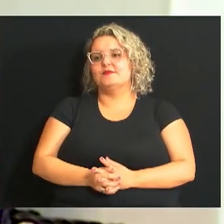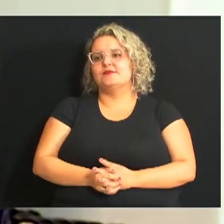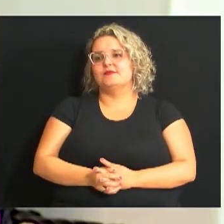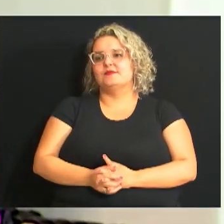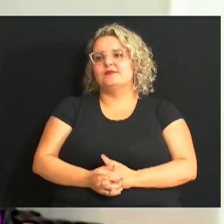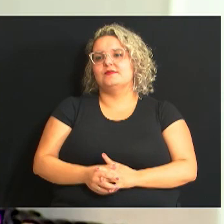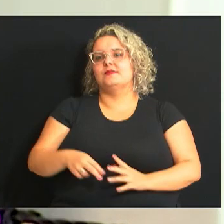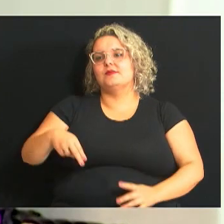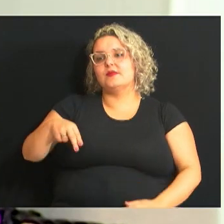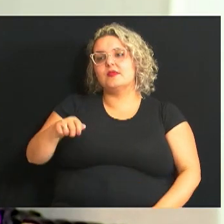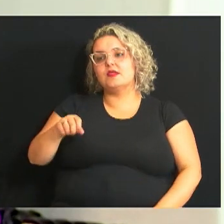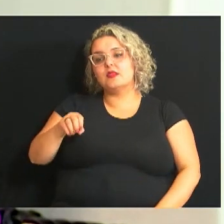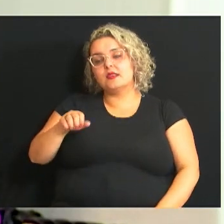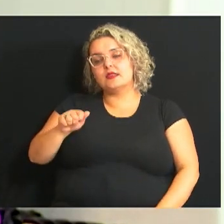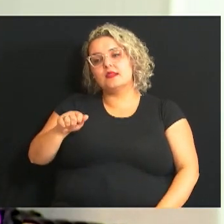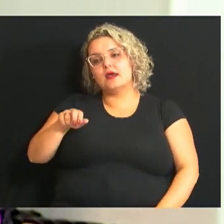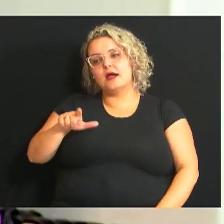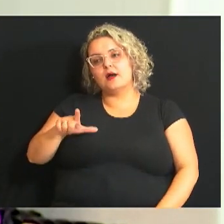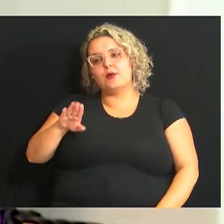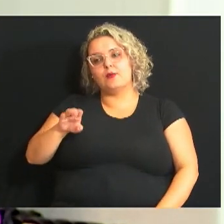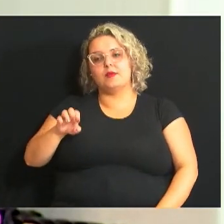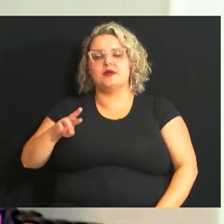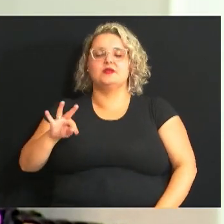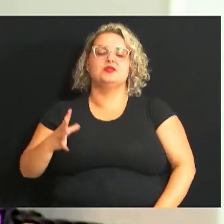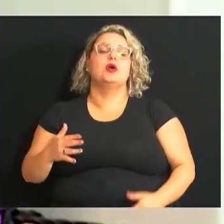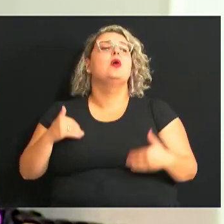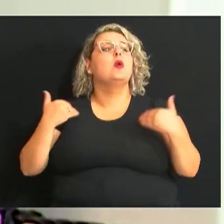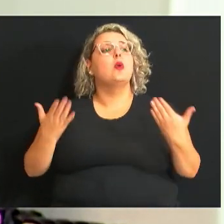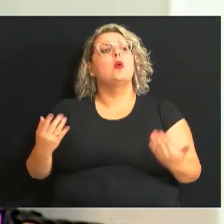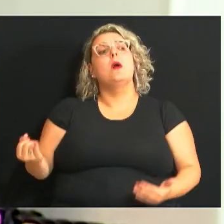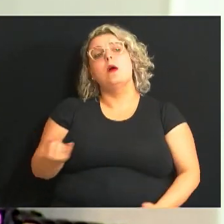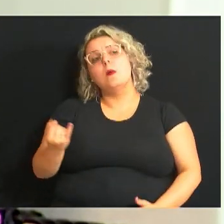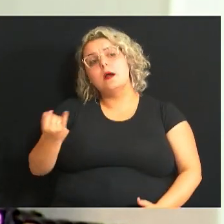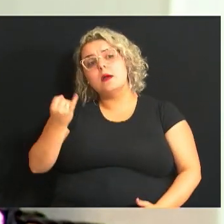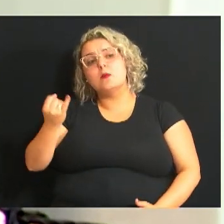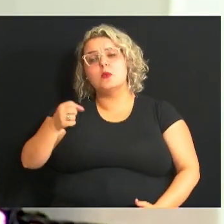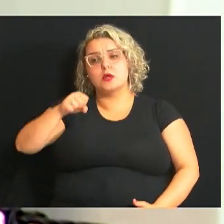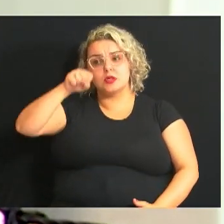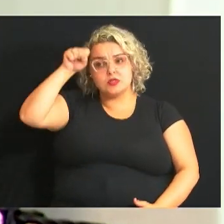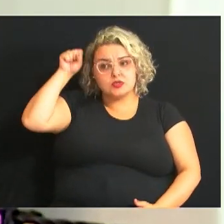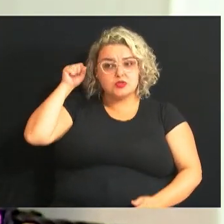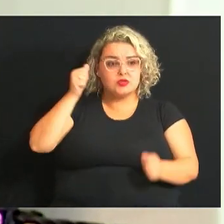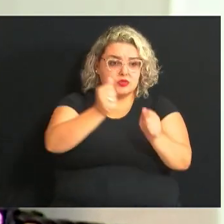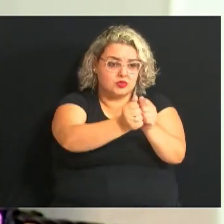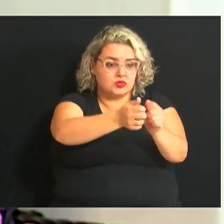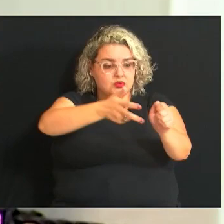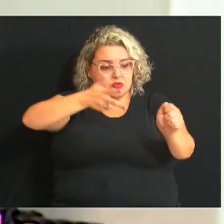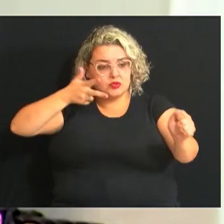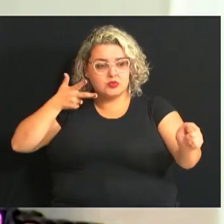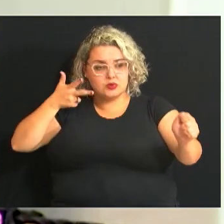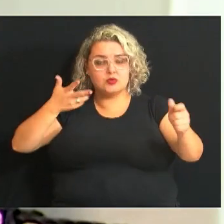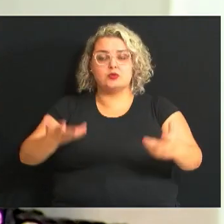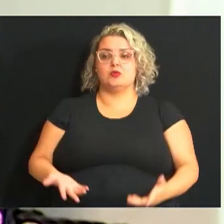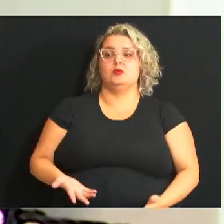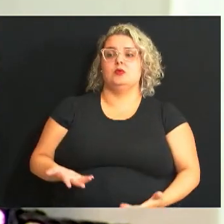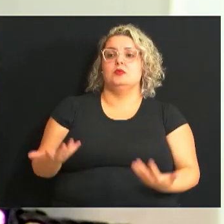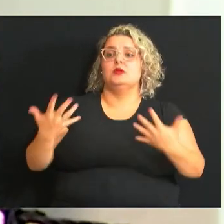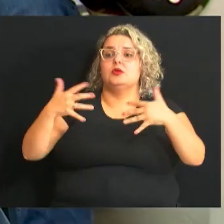Norbert, qual que é a importância do vestibular indígena no que diz respeito à inclusão